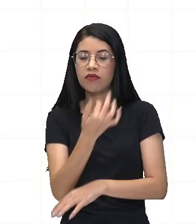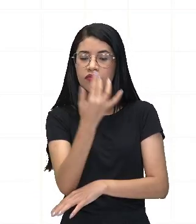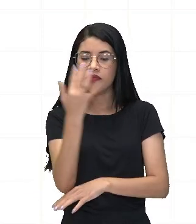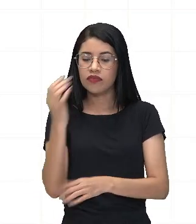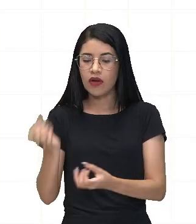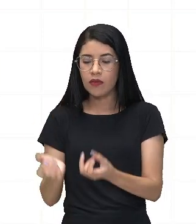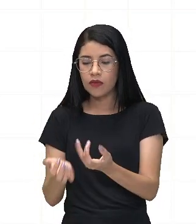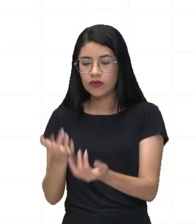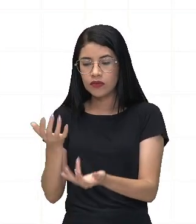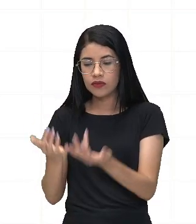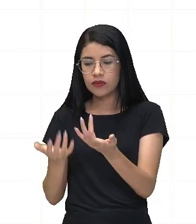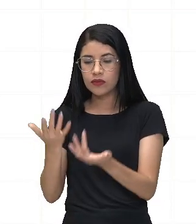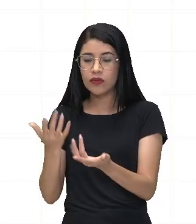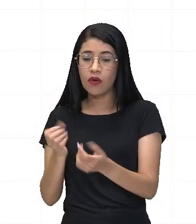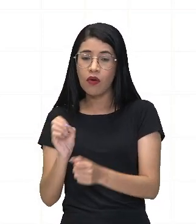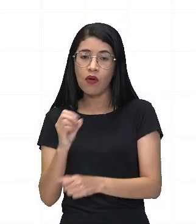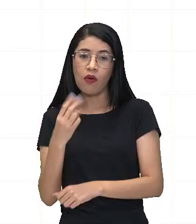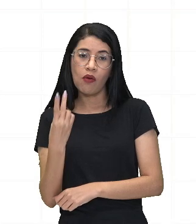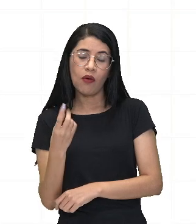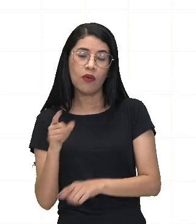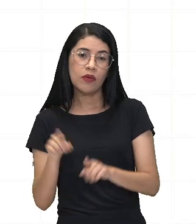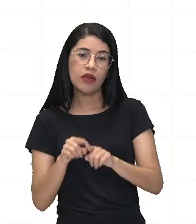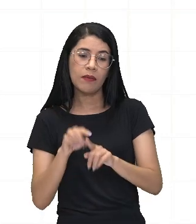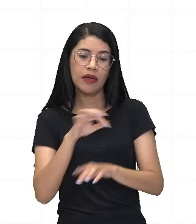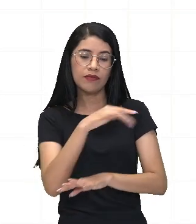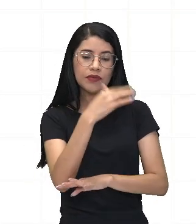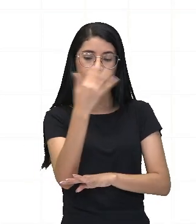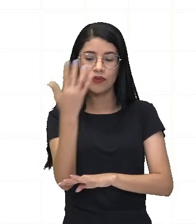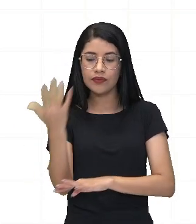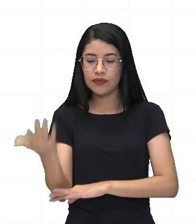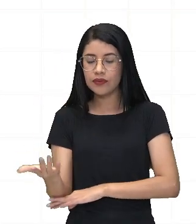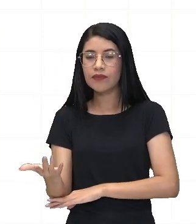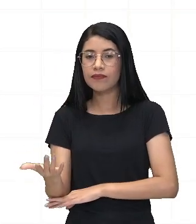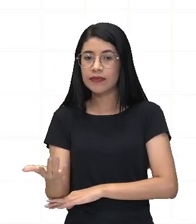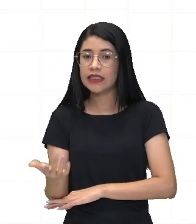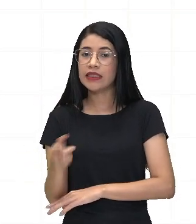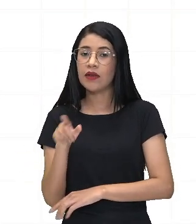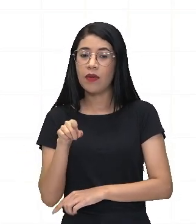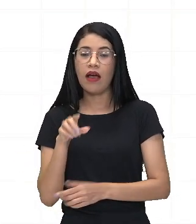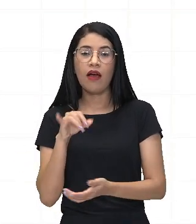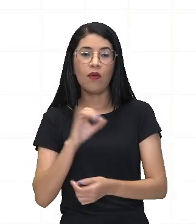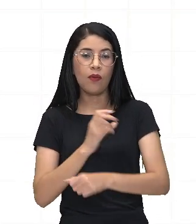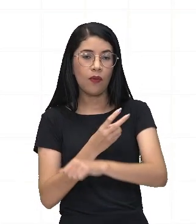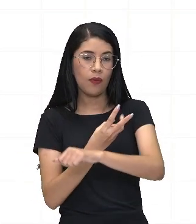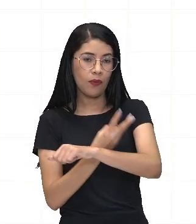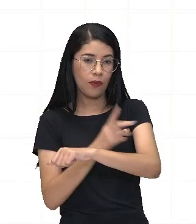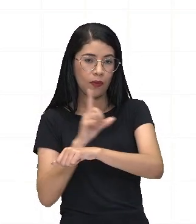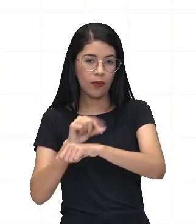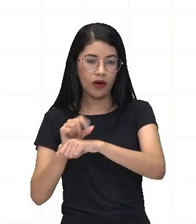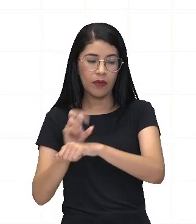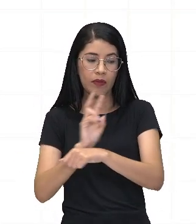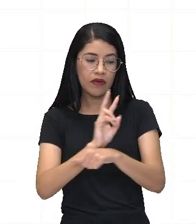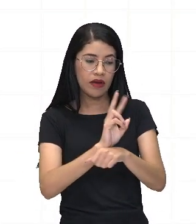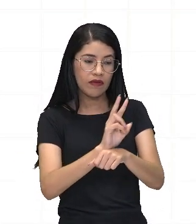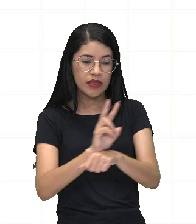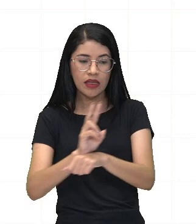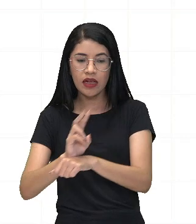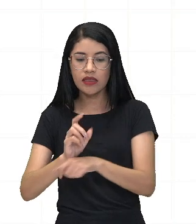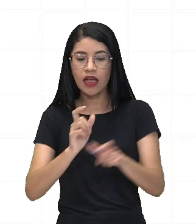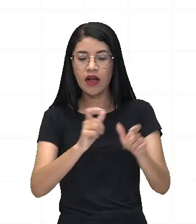onde está ocorrendo o desmatamento. Então o IBAMA é aquele órgão responsável por essa fiscalização,